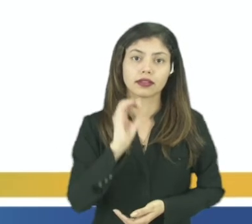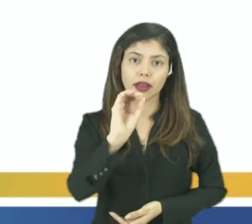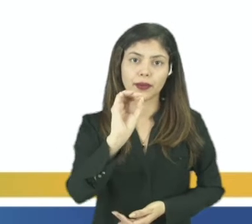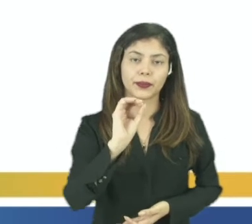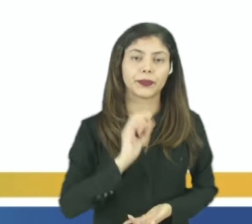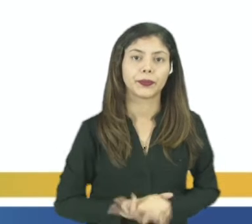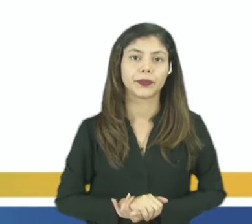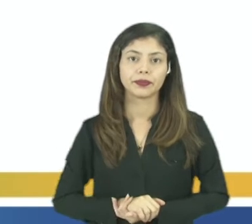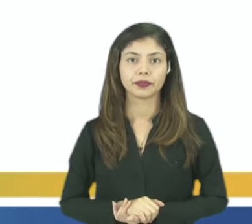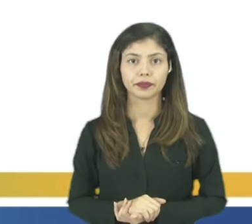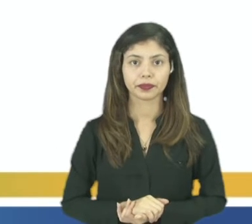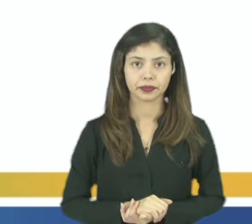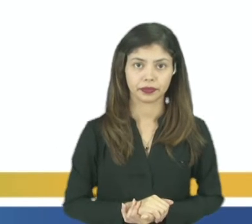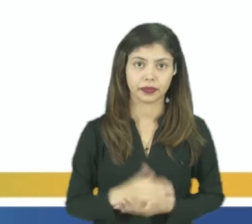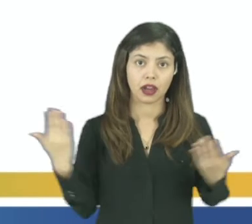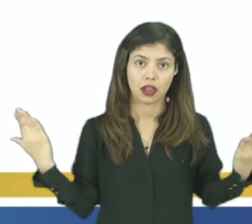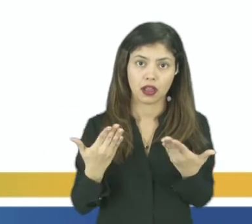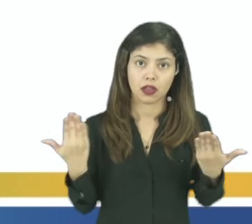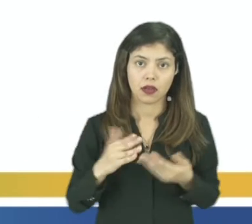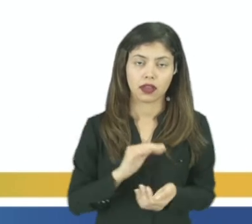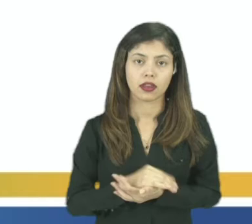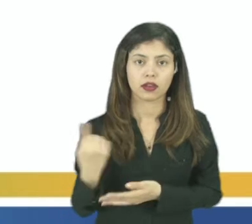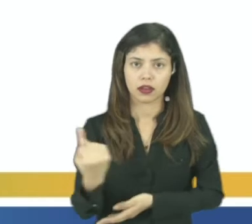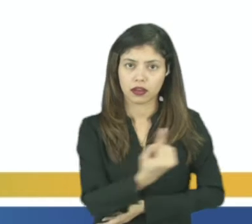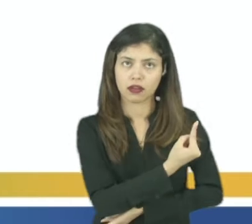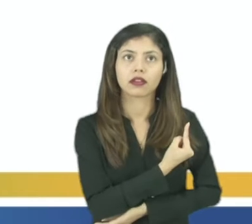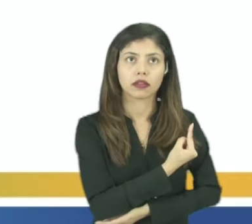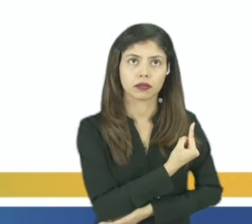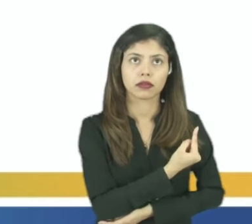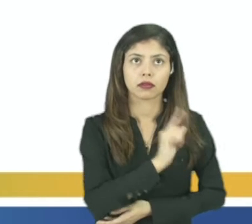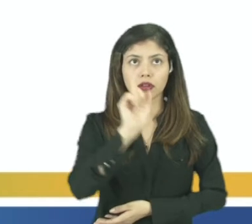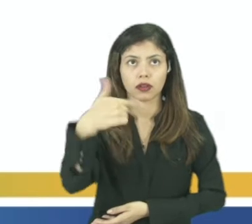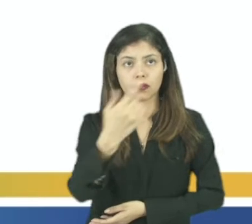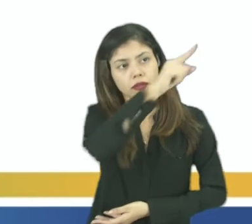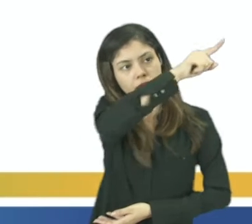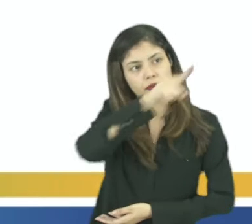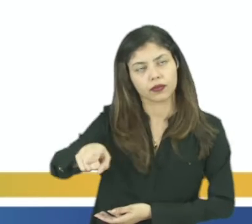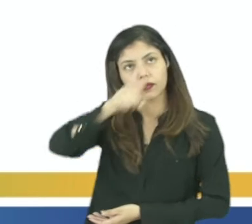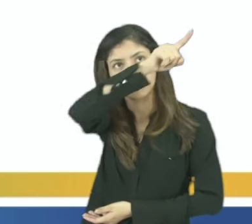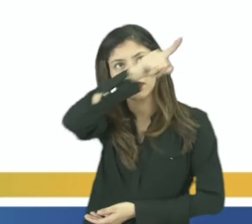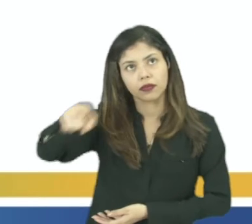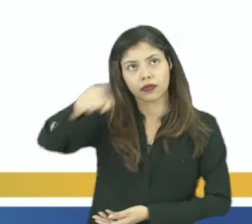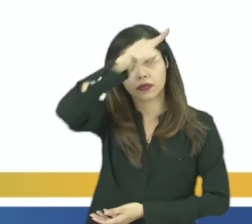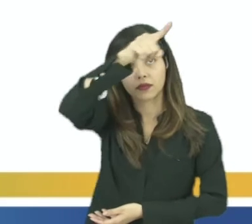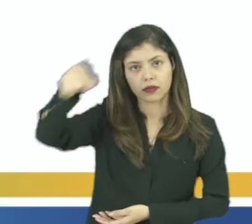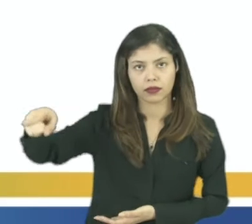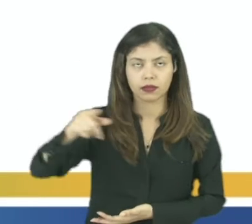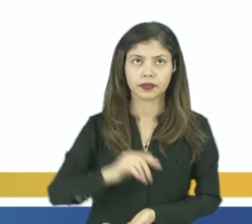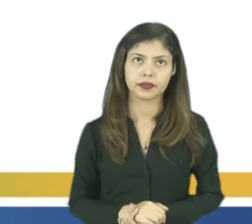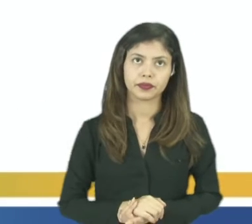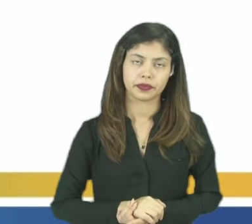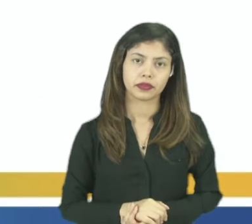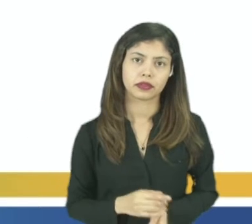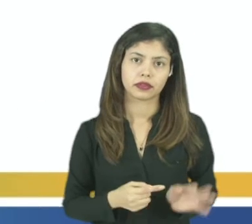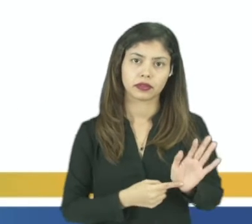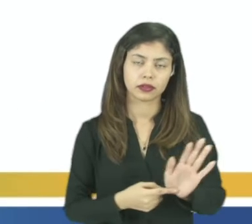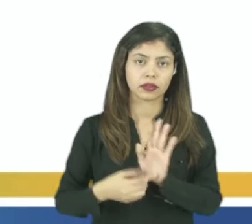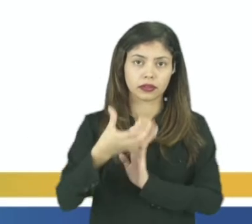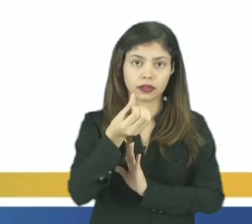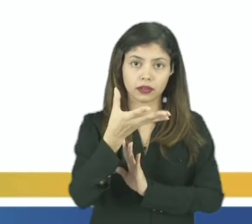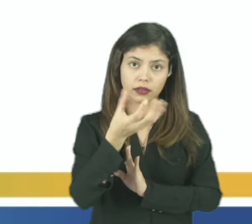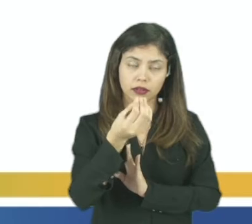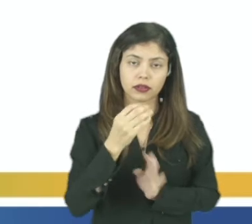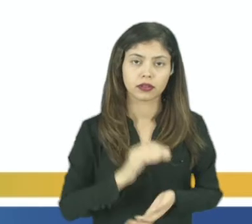0. Agora nós vamos para outra diagonal. O produto dela ficará